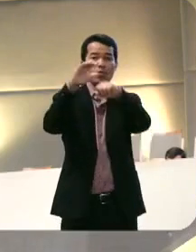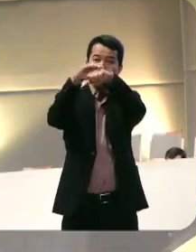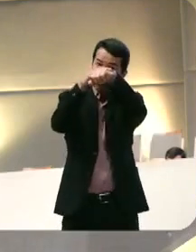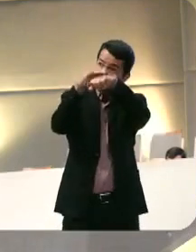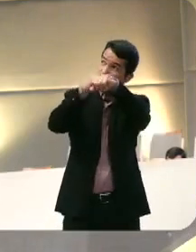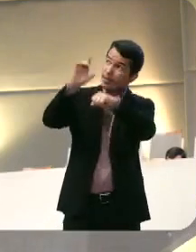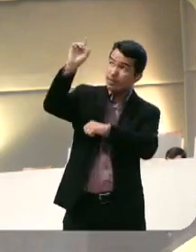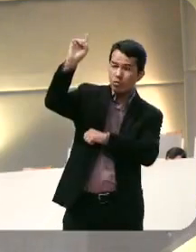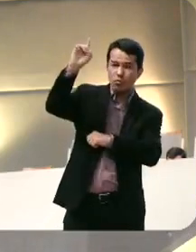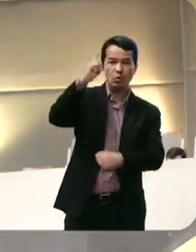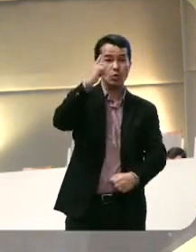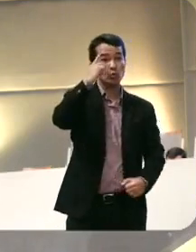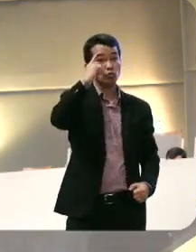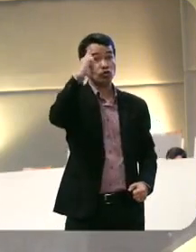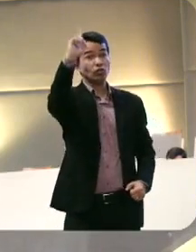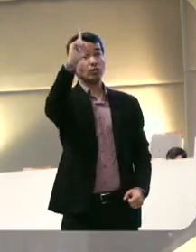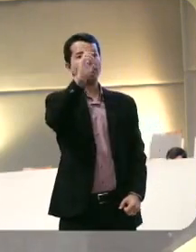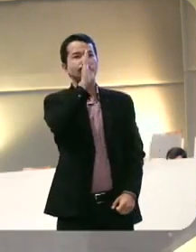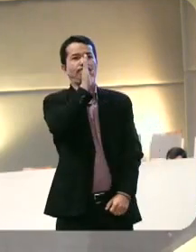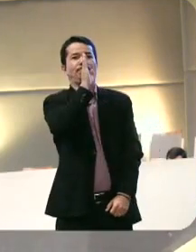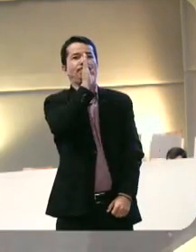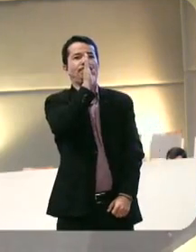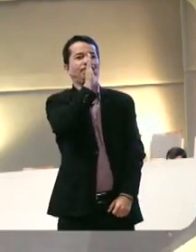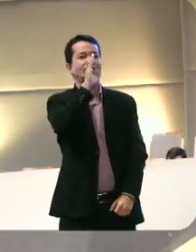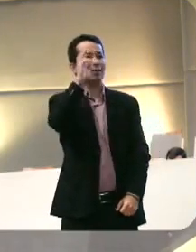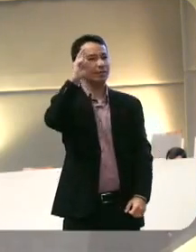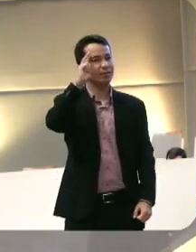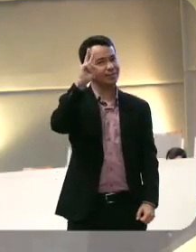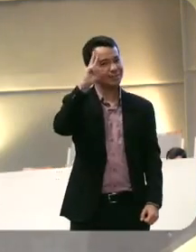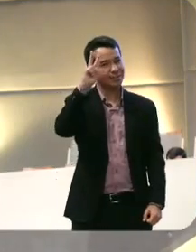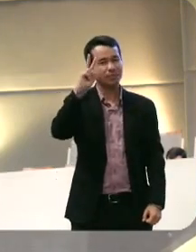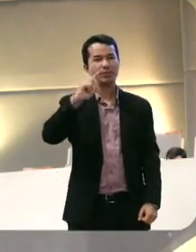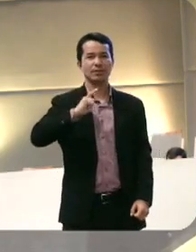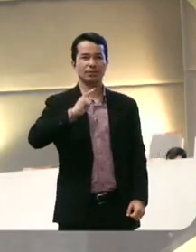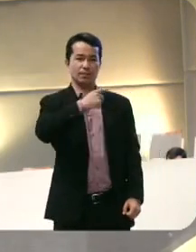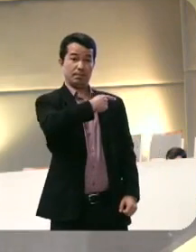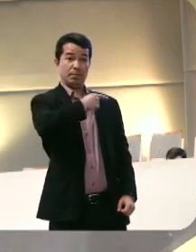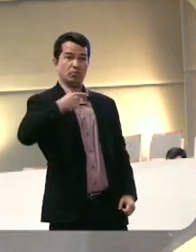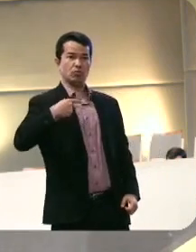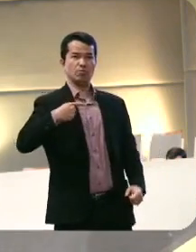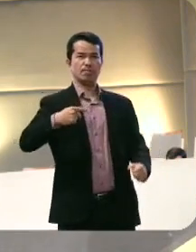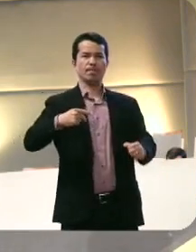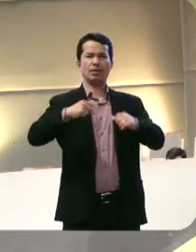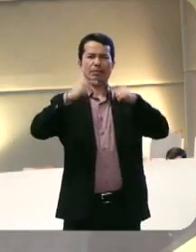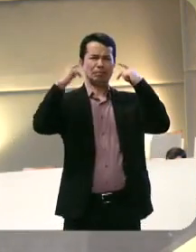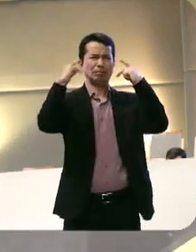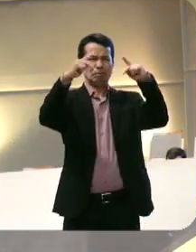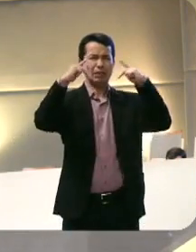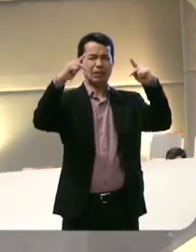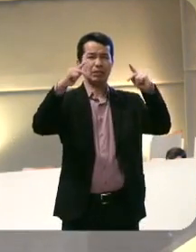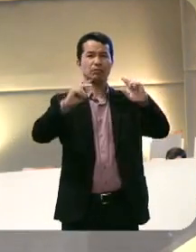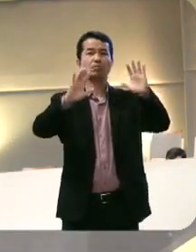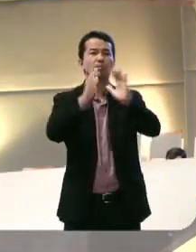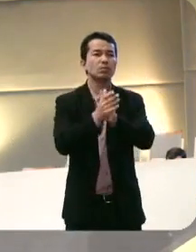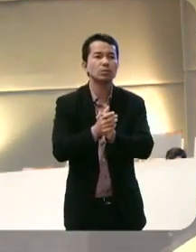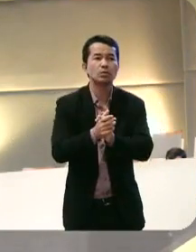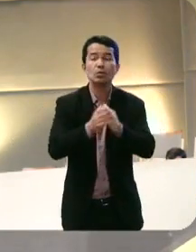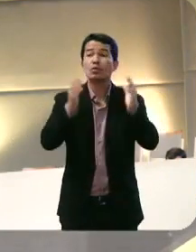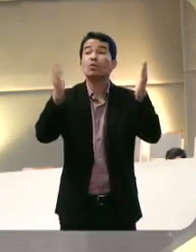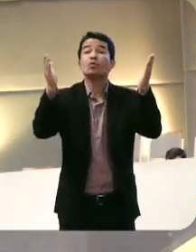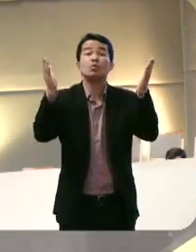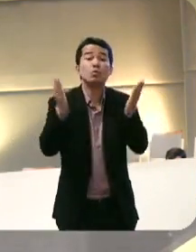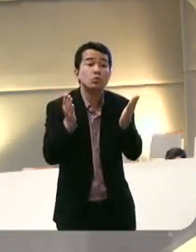dia. E eu lembro que era cedo de manhã, e o pastor que estava ministrando falou para nós: olha, hoje vocês vão